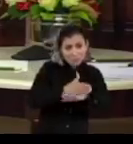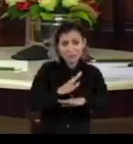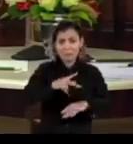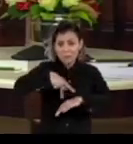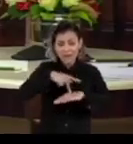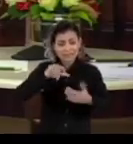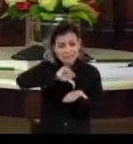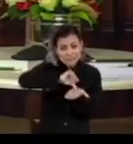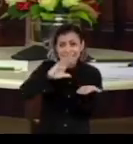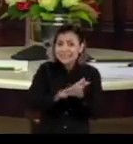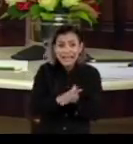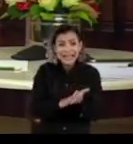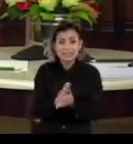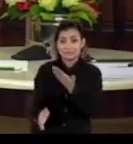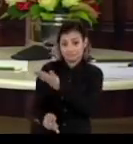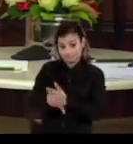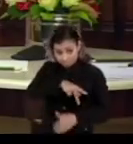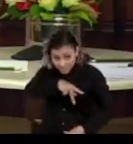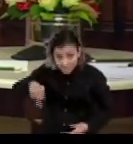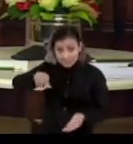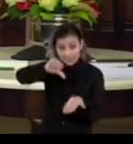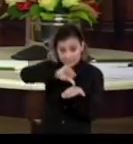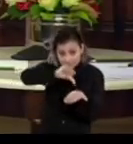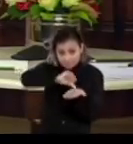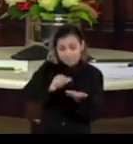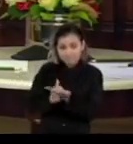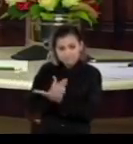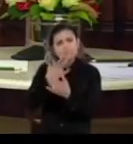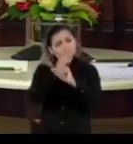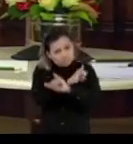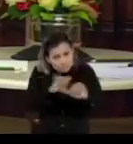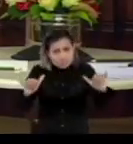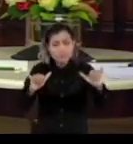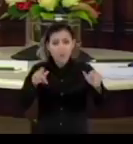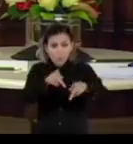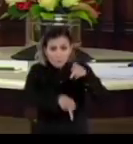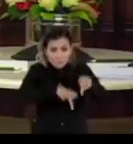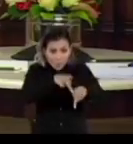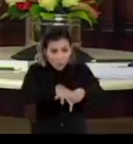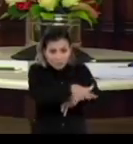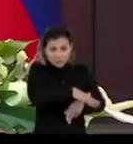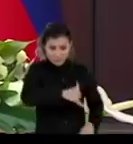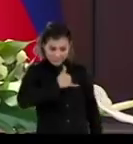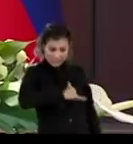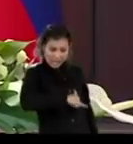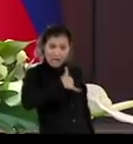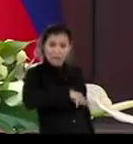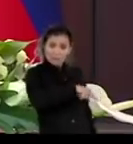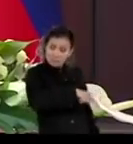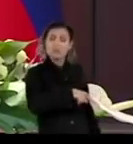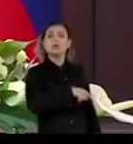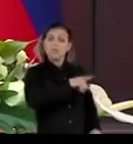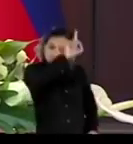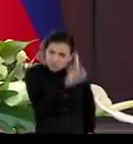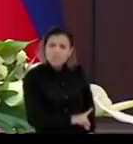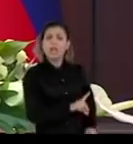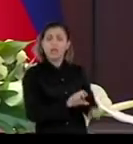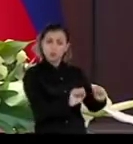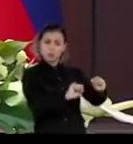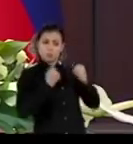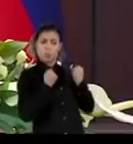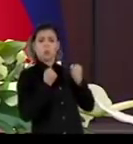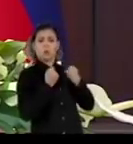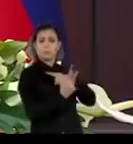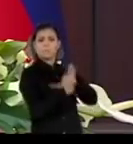O presidente iraniano Hassan Rouhani disse que o povo do Iêmen exerceu seu legítimo direito de